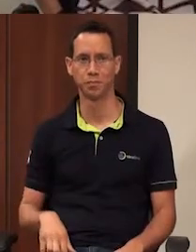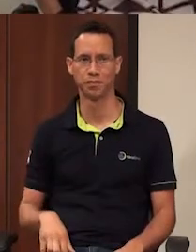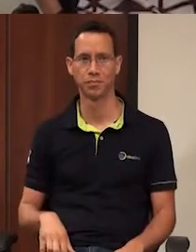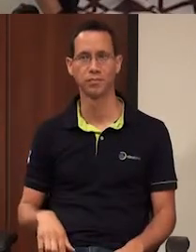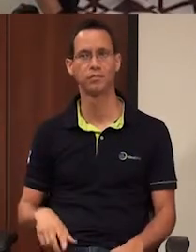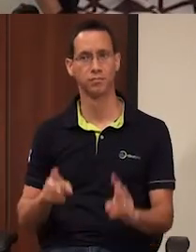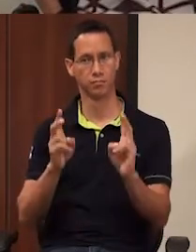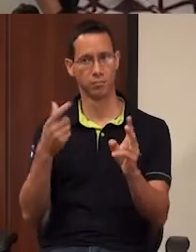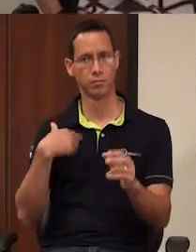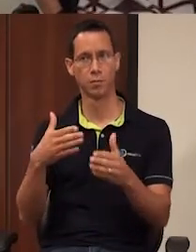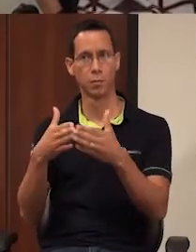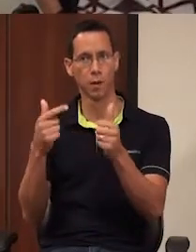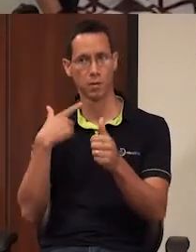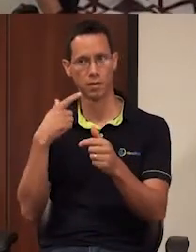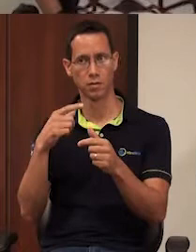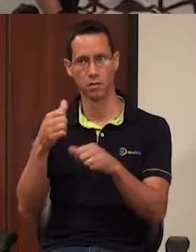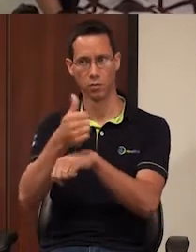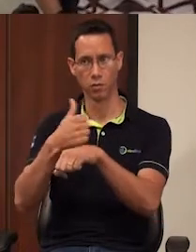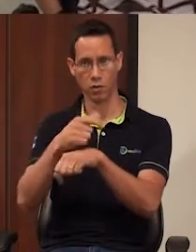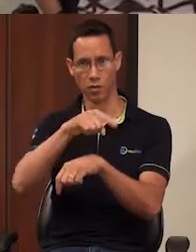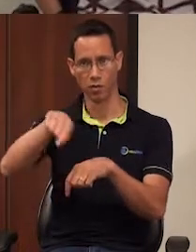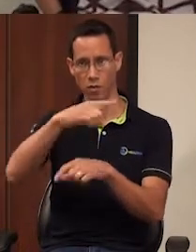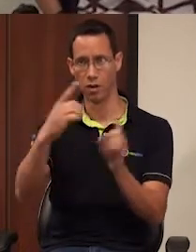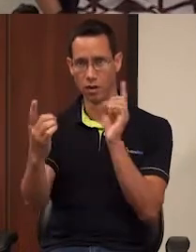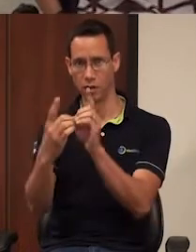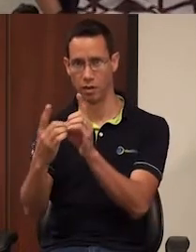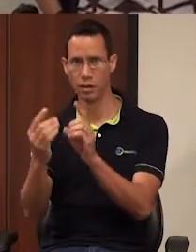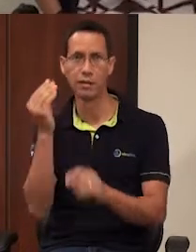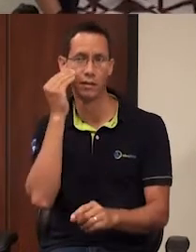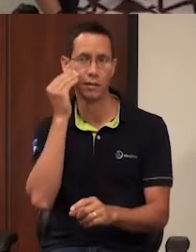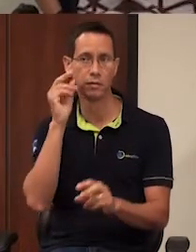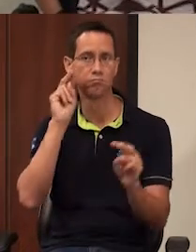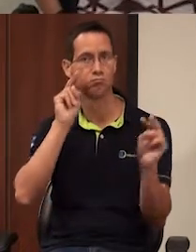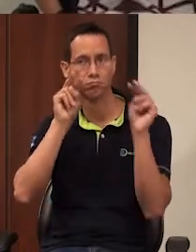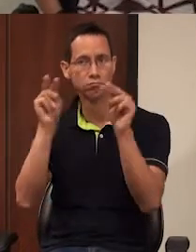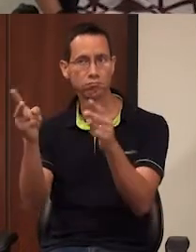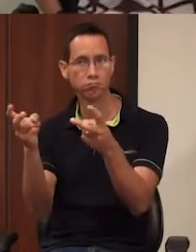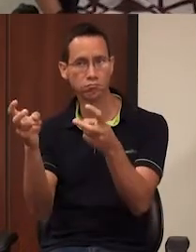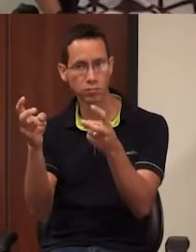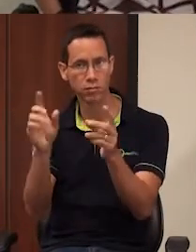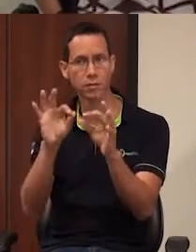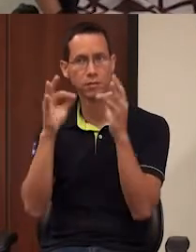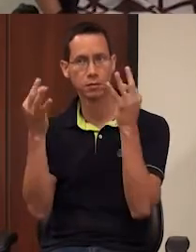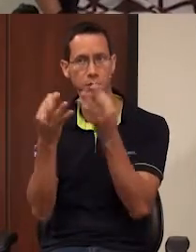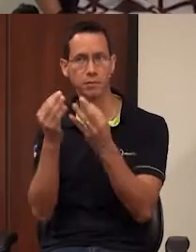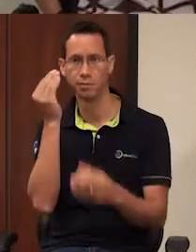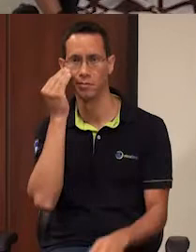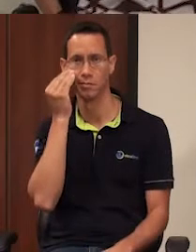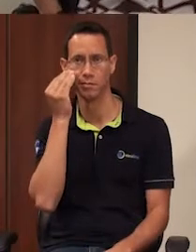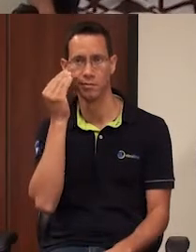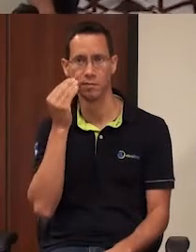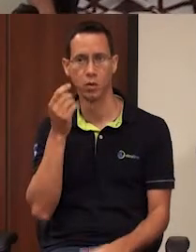sempre peço para os profissionais da rede que atendem as famílias, olharem para essas famílias com esse olhar, não só